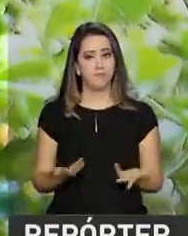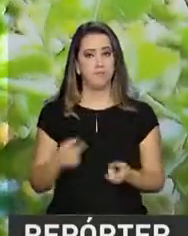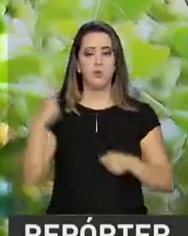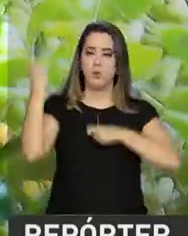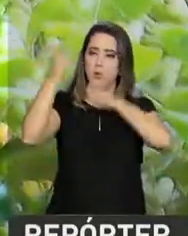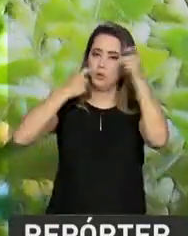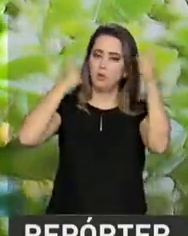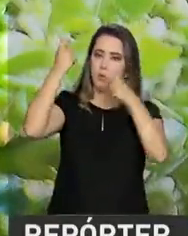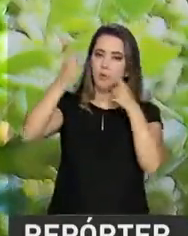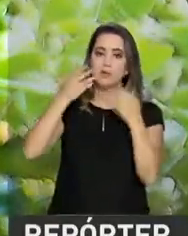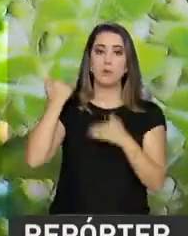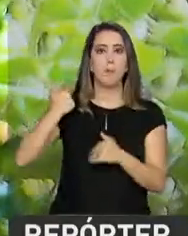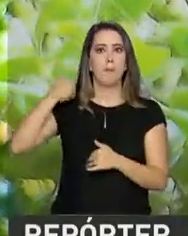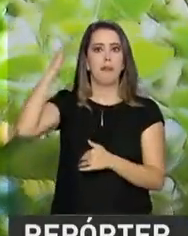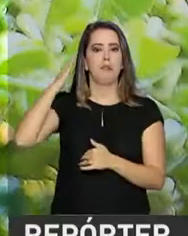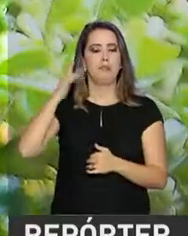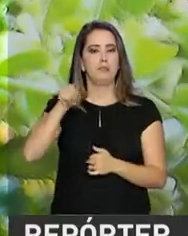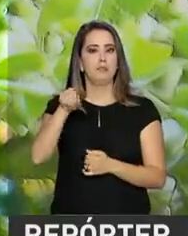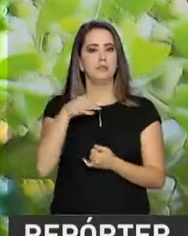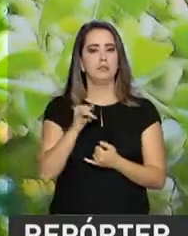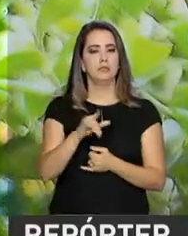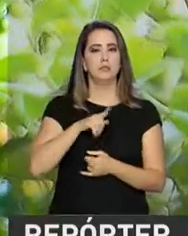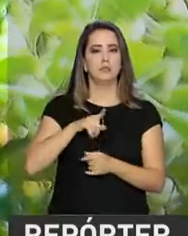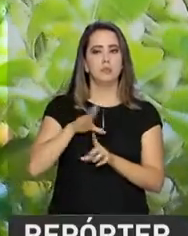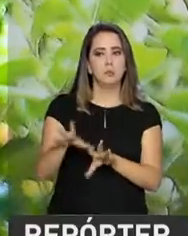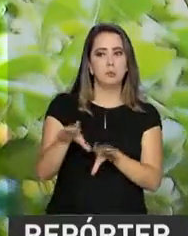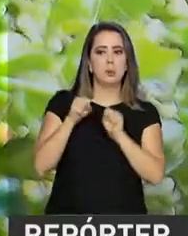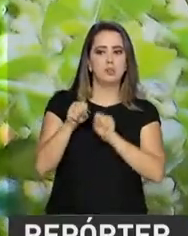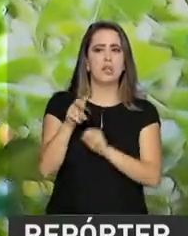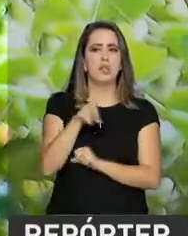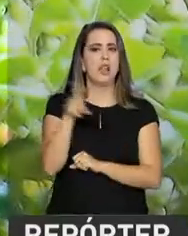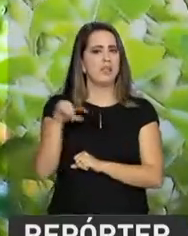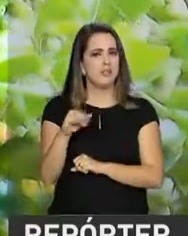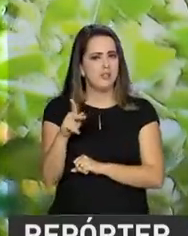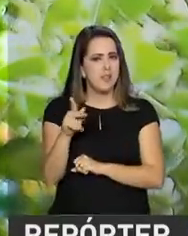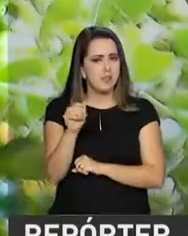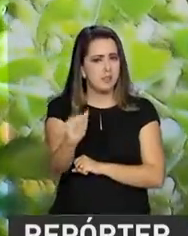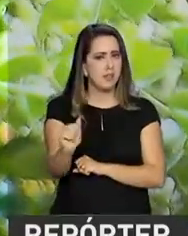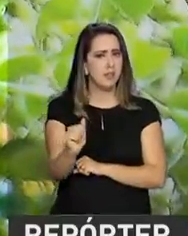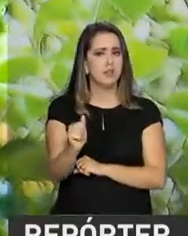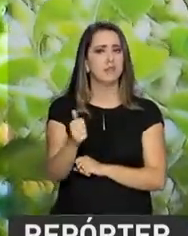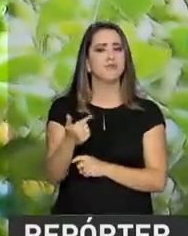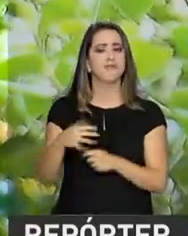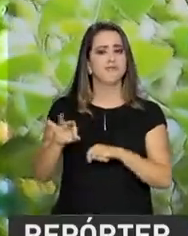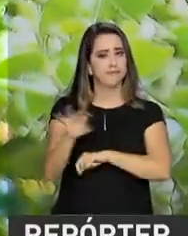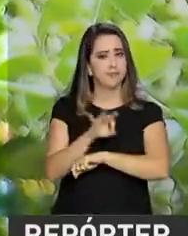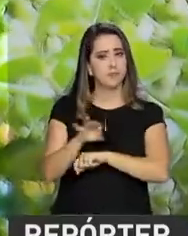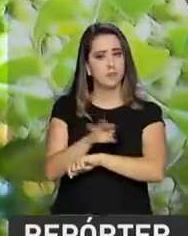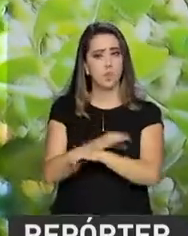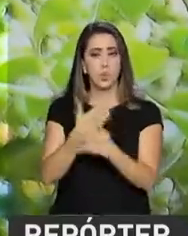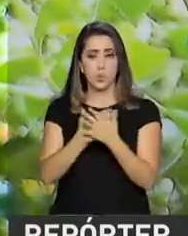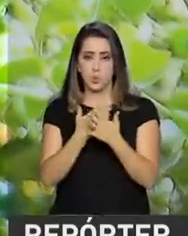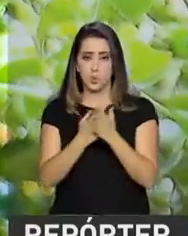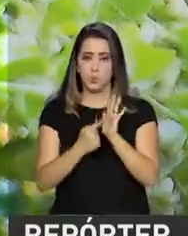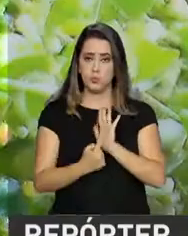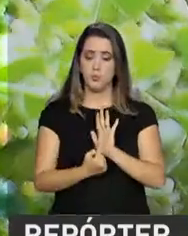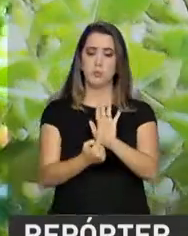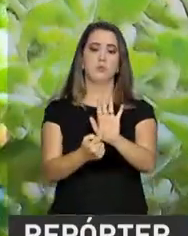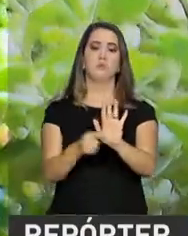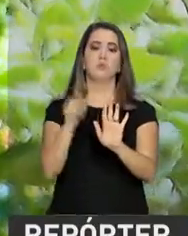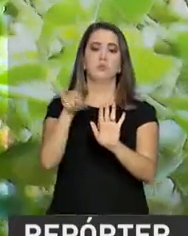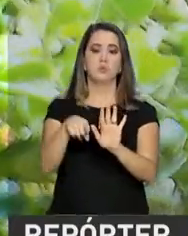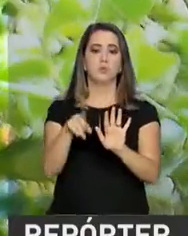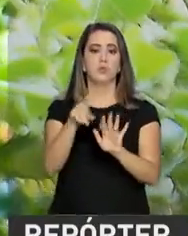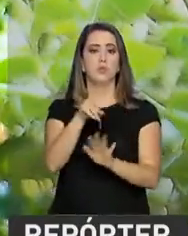preocupação fica ainda maior quando se trata do vírus da zica que também é transmitido pelo mosquito estudos apontaram que